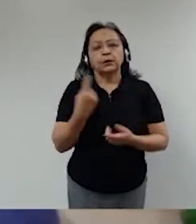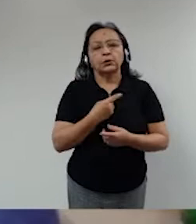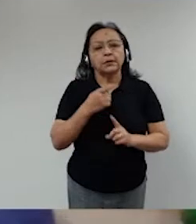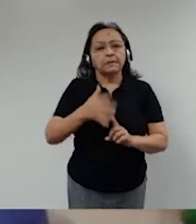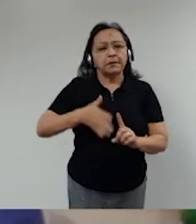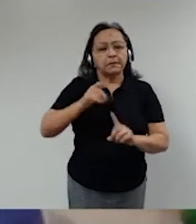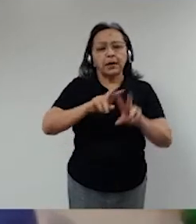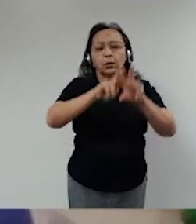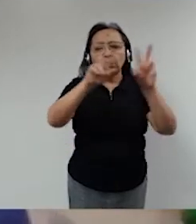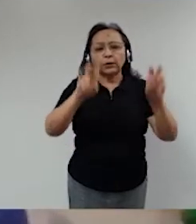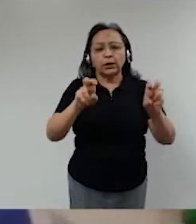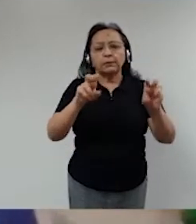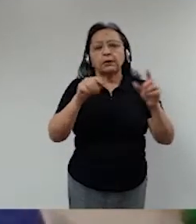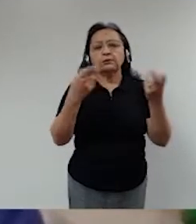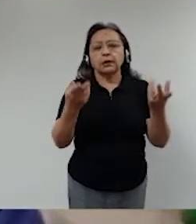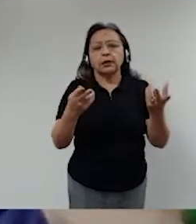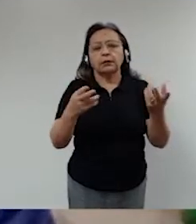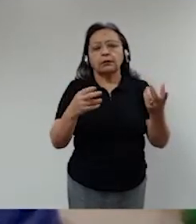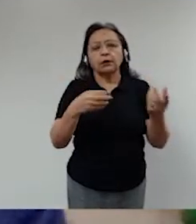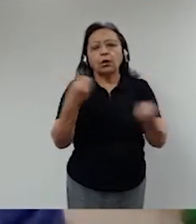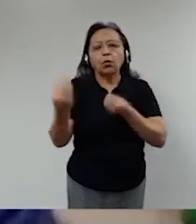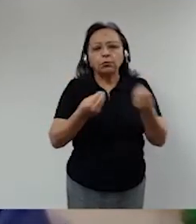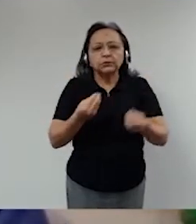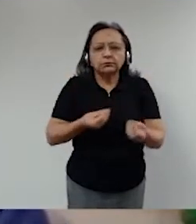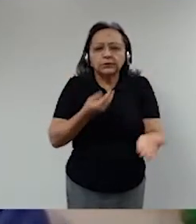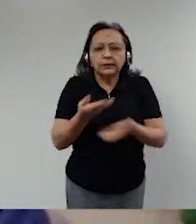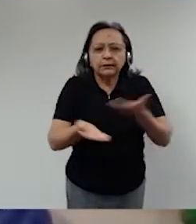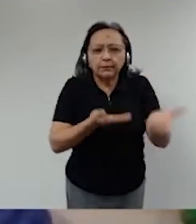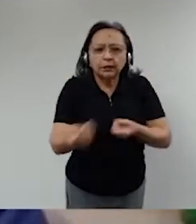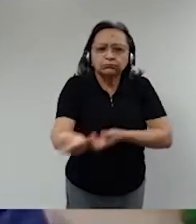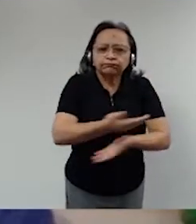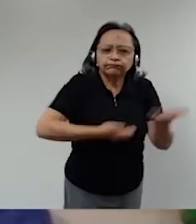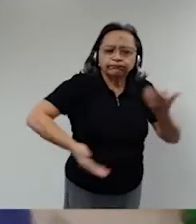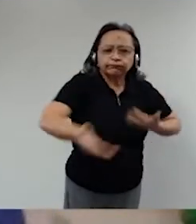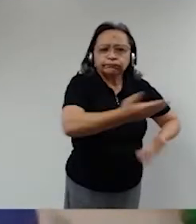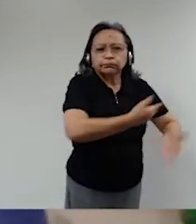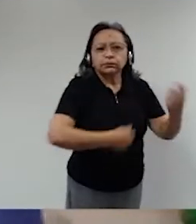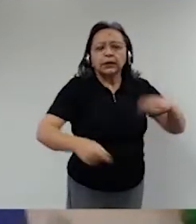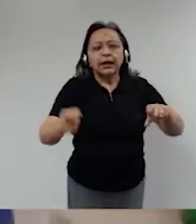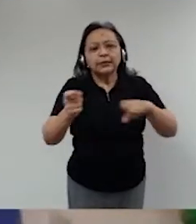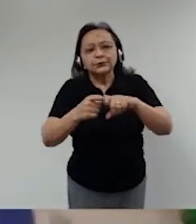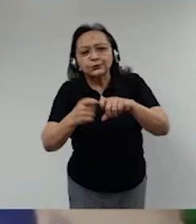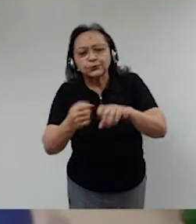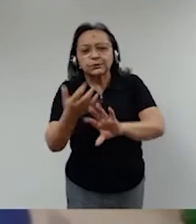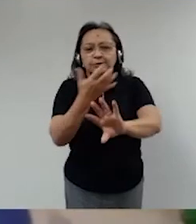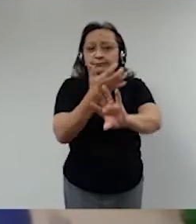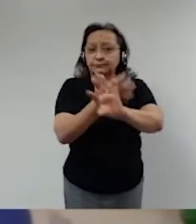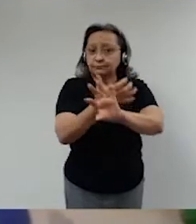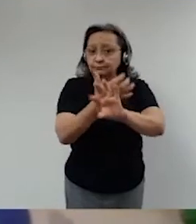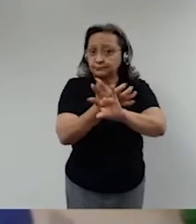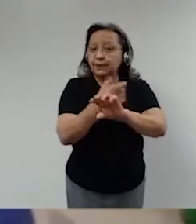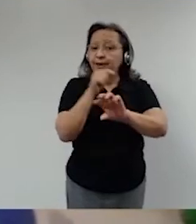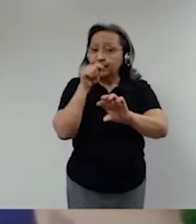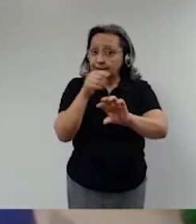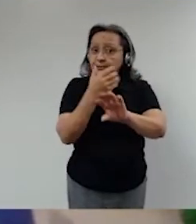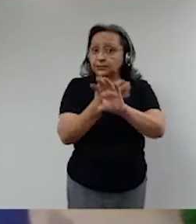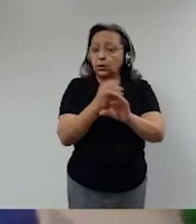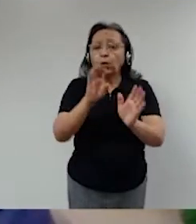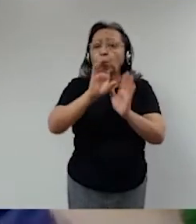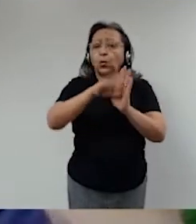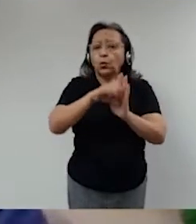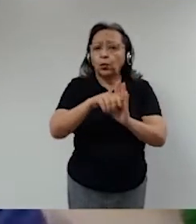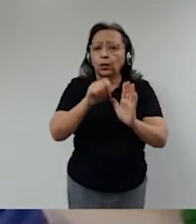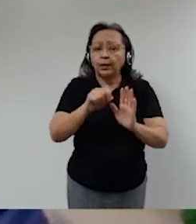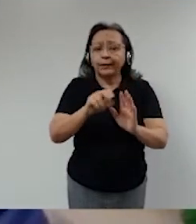da telemedicina, né? No conceito mais amplo, a telemedicina